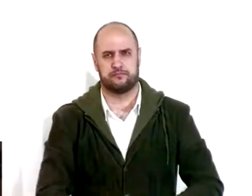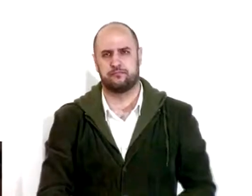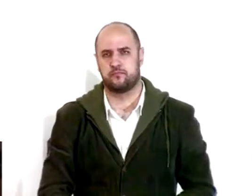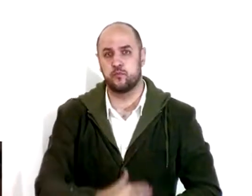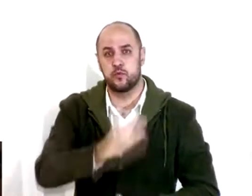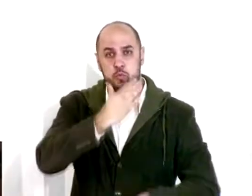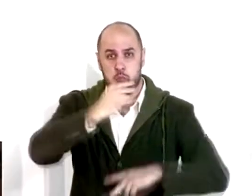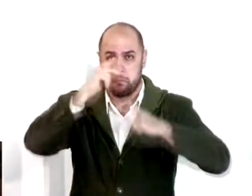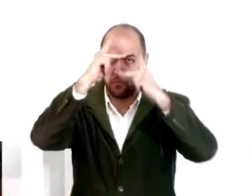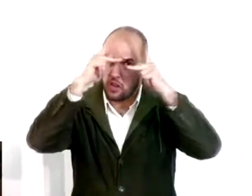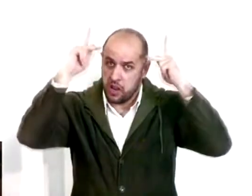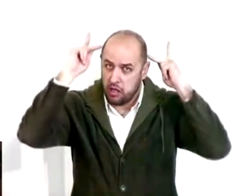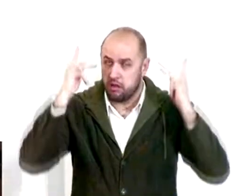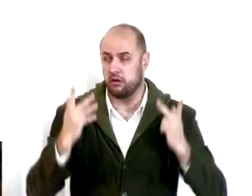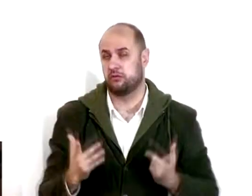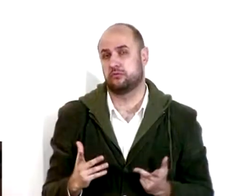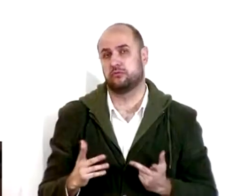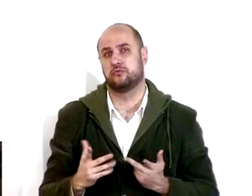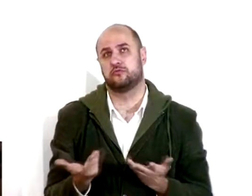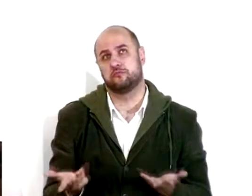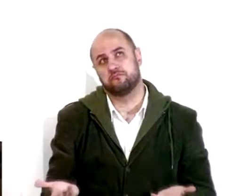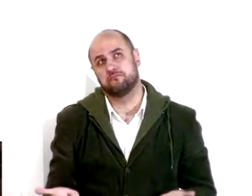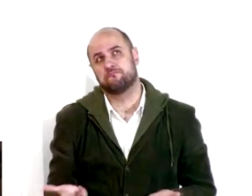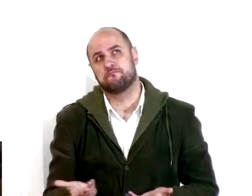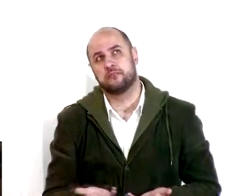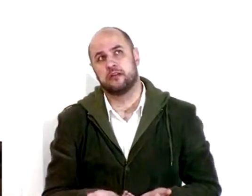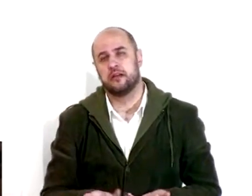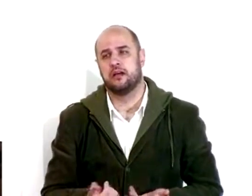talvez, de uma forma